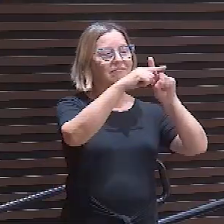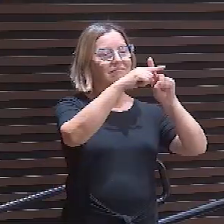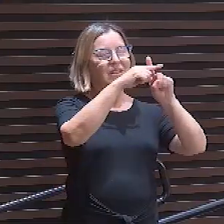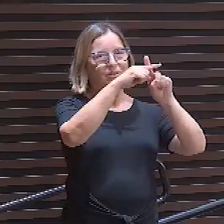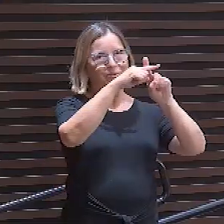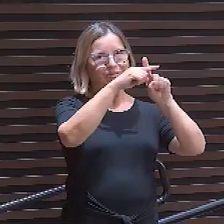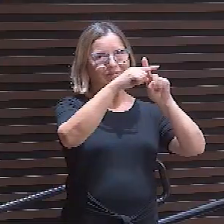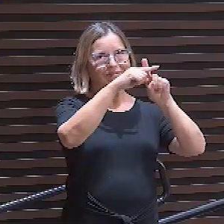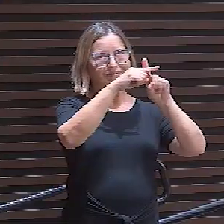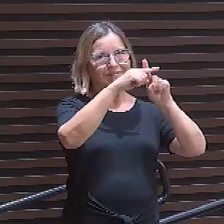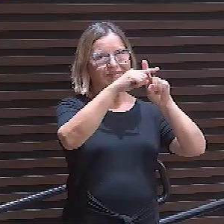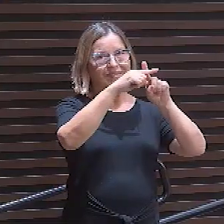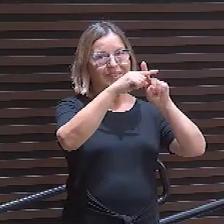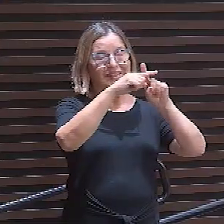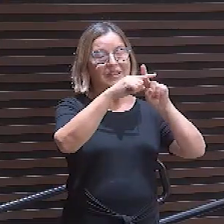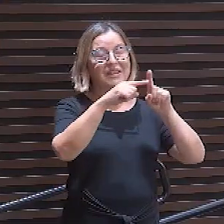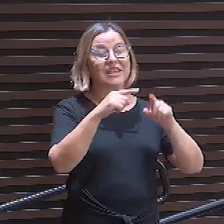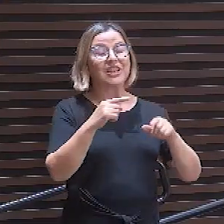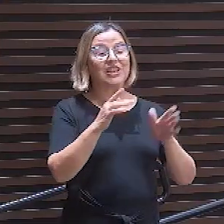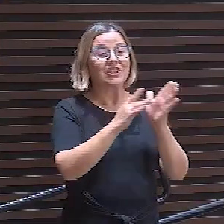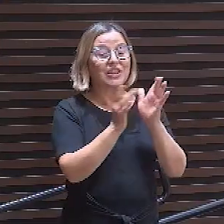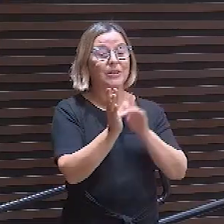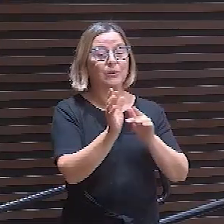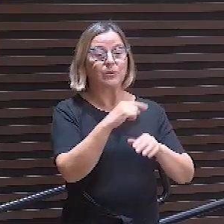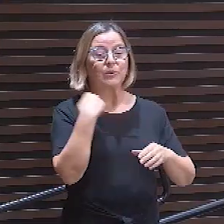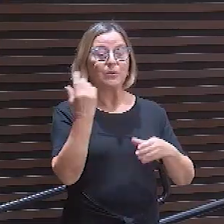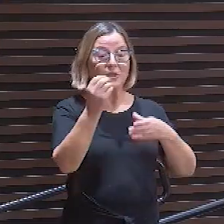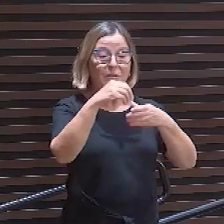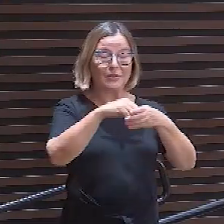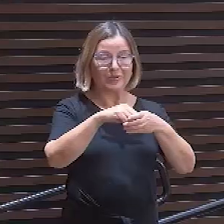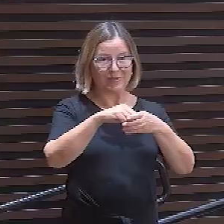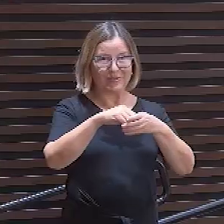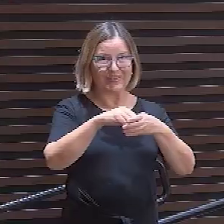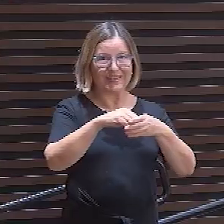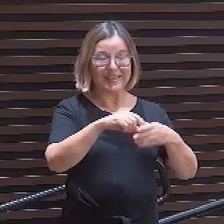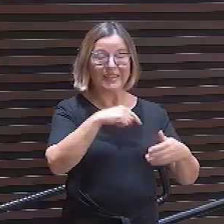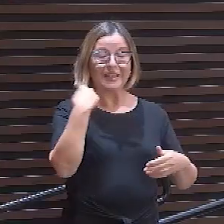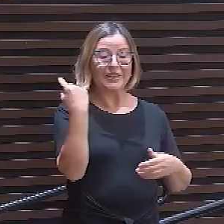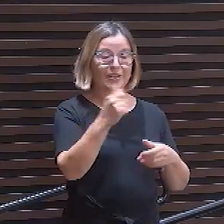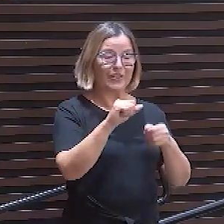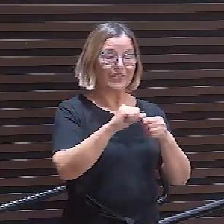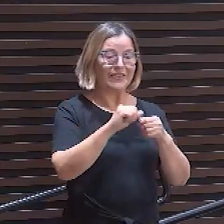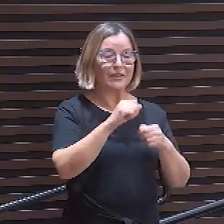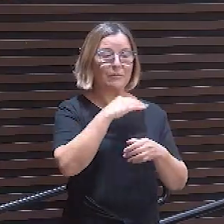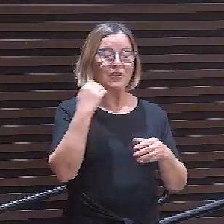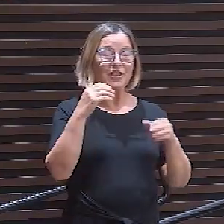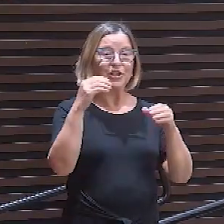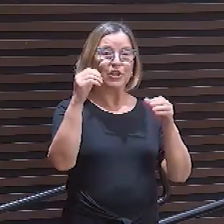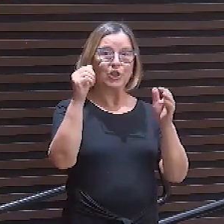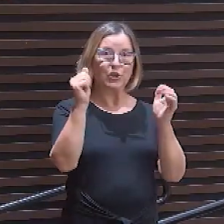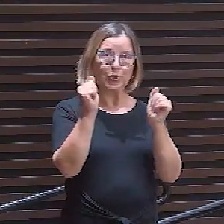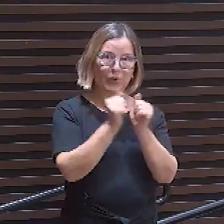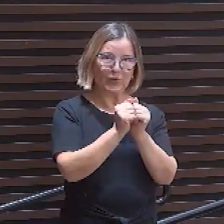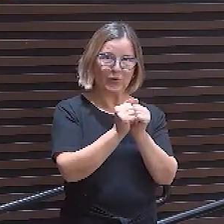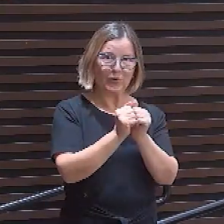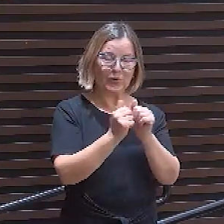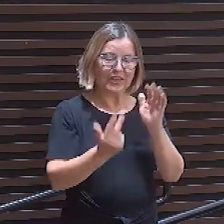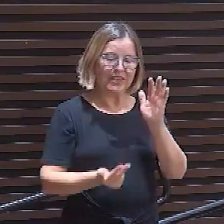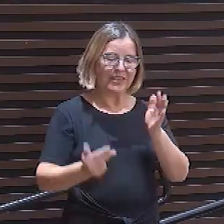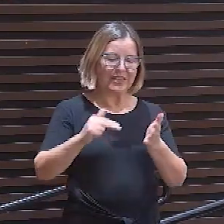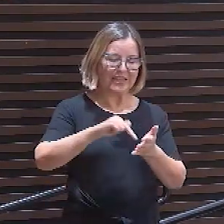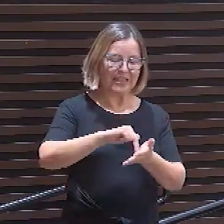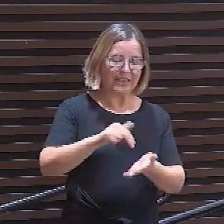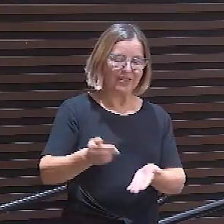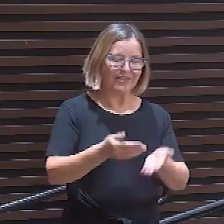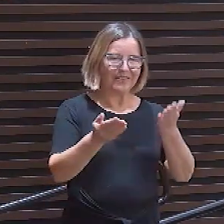batizou ali e nos fez morrer juntamente com Ele. E na ressurreição, Ele nos tirou de lá